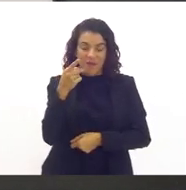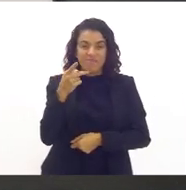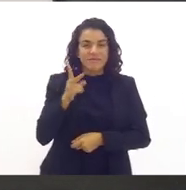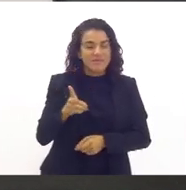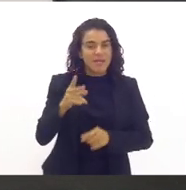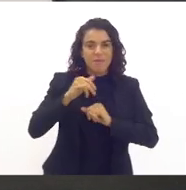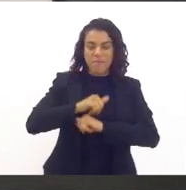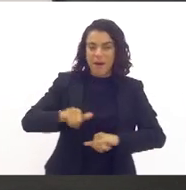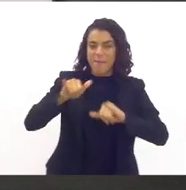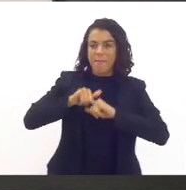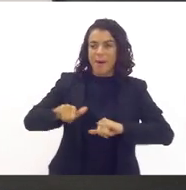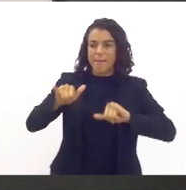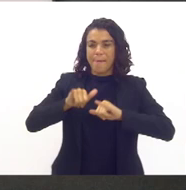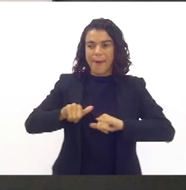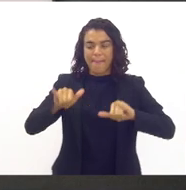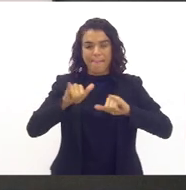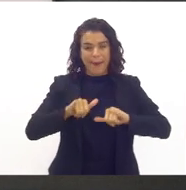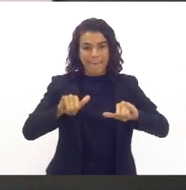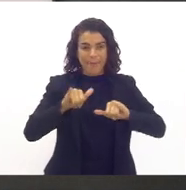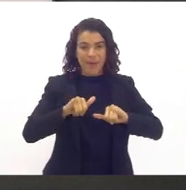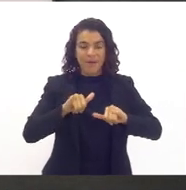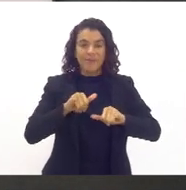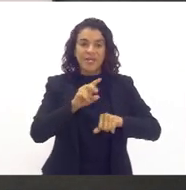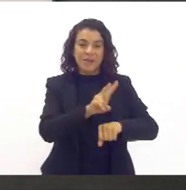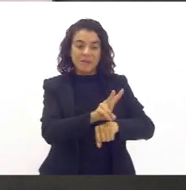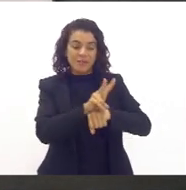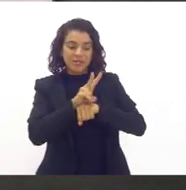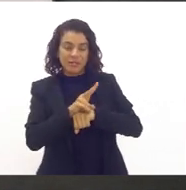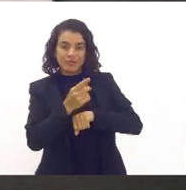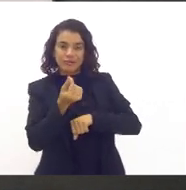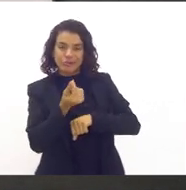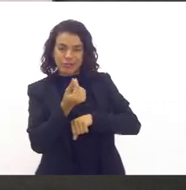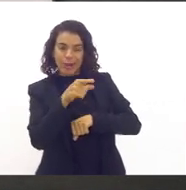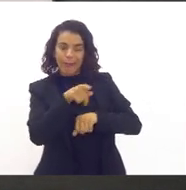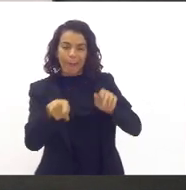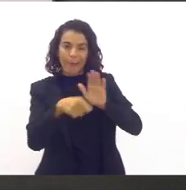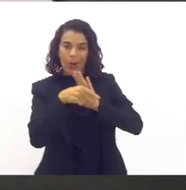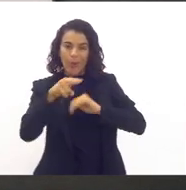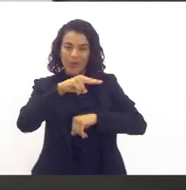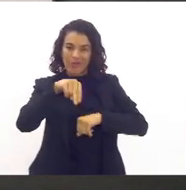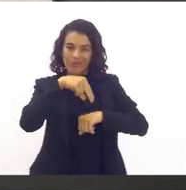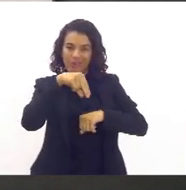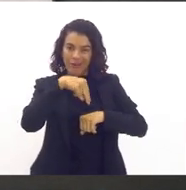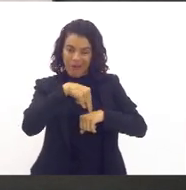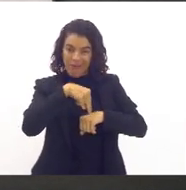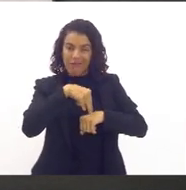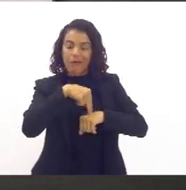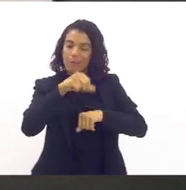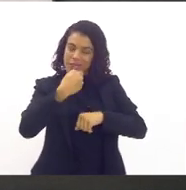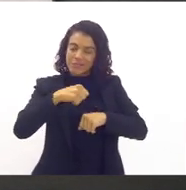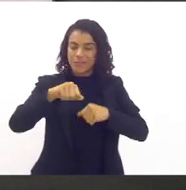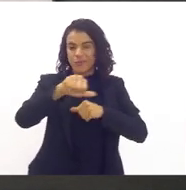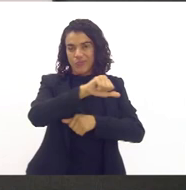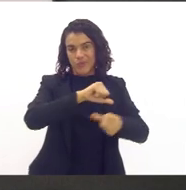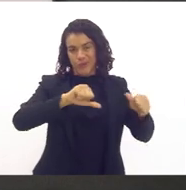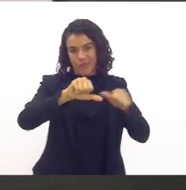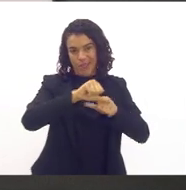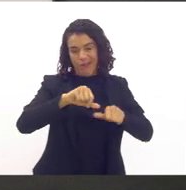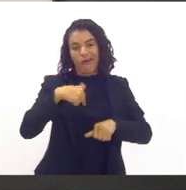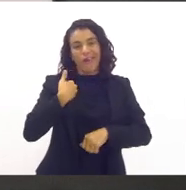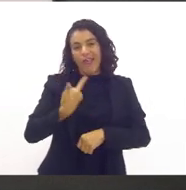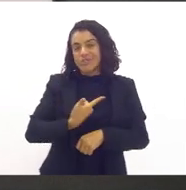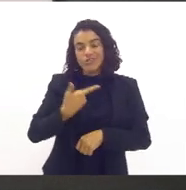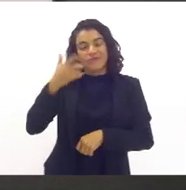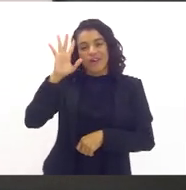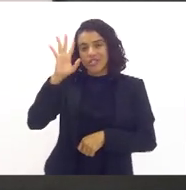alertando, a agiotagem da União, se a gente não mudar isso, a gente vai ficar aqui enxugando